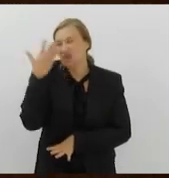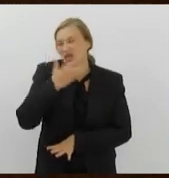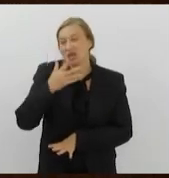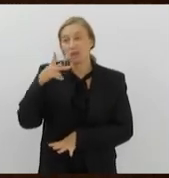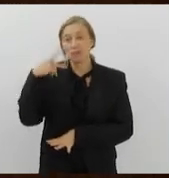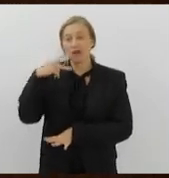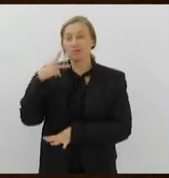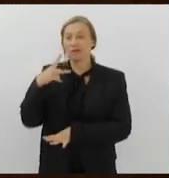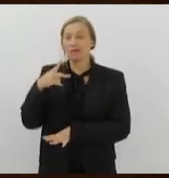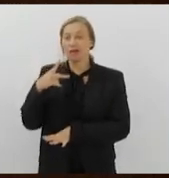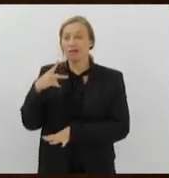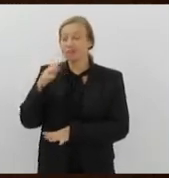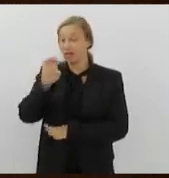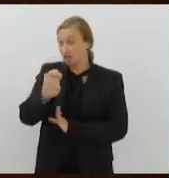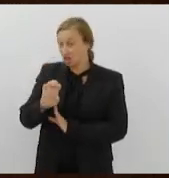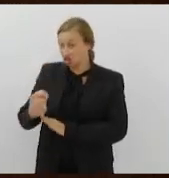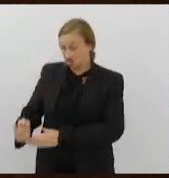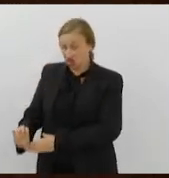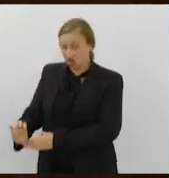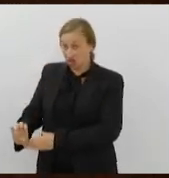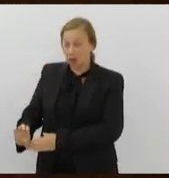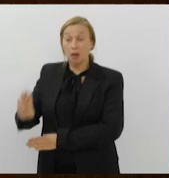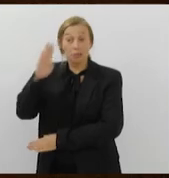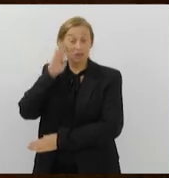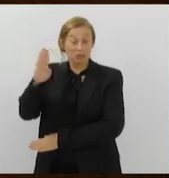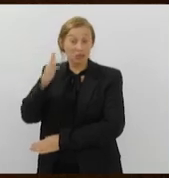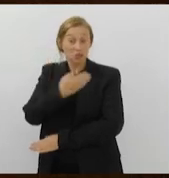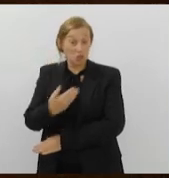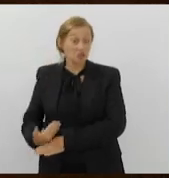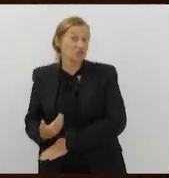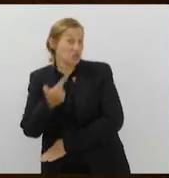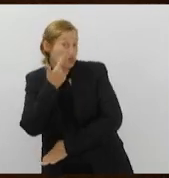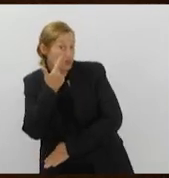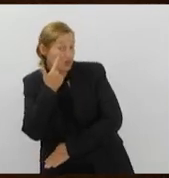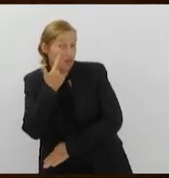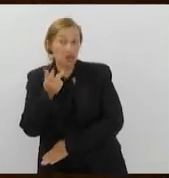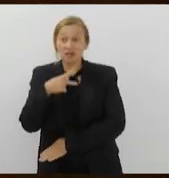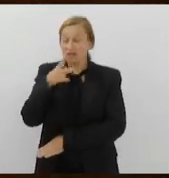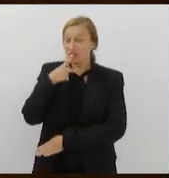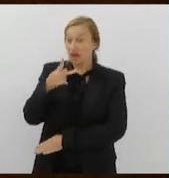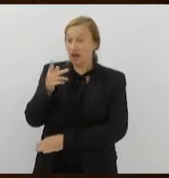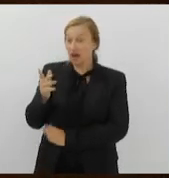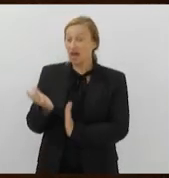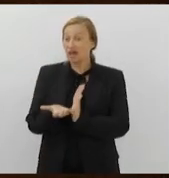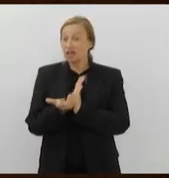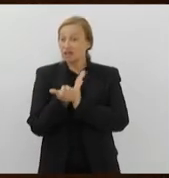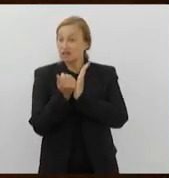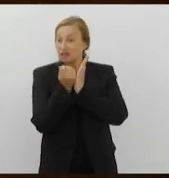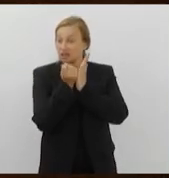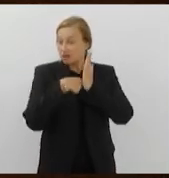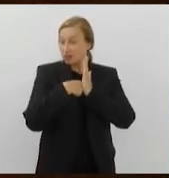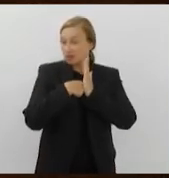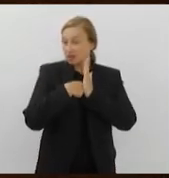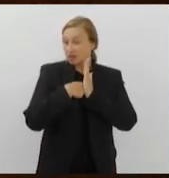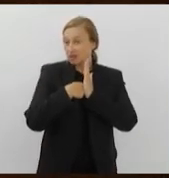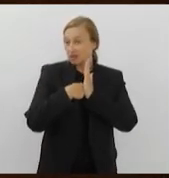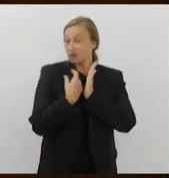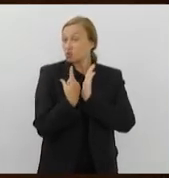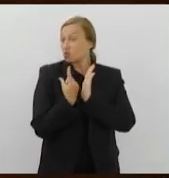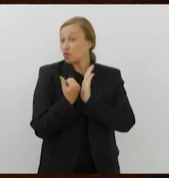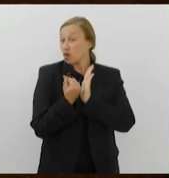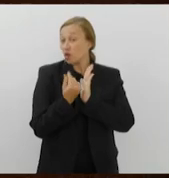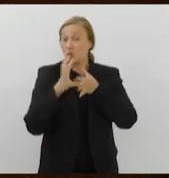da esquerda, e compõe esse governo que aí está, vir aqui falar da tributação, da taxação olímpica. A